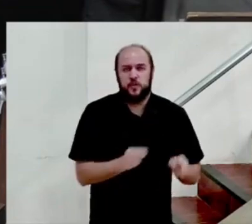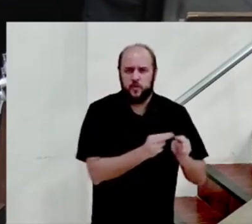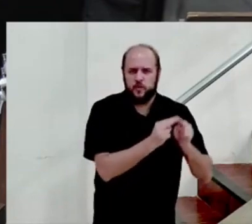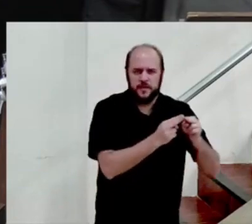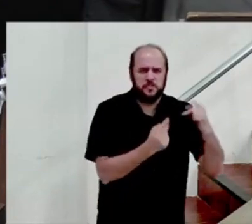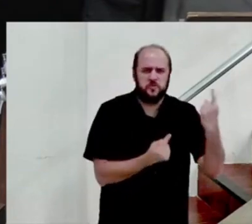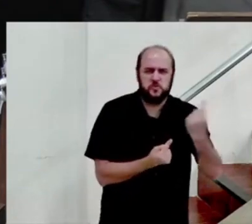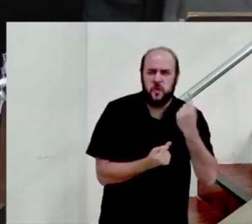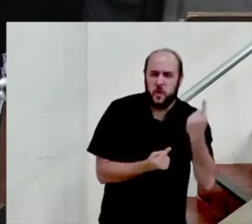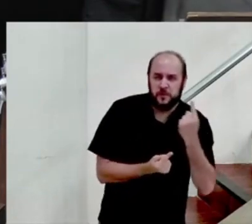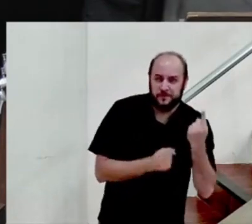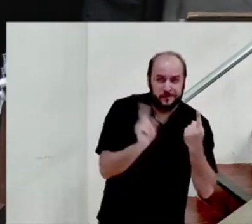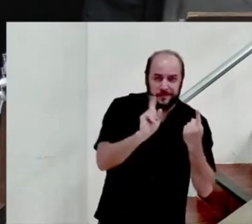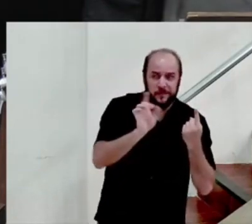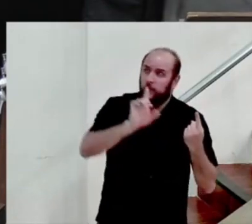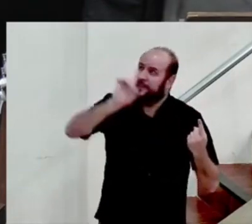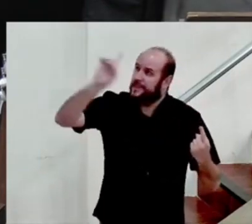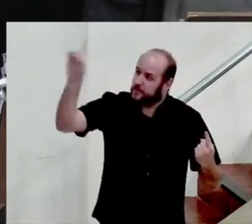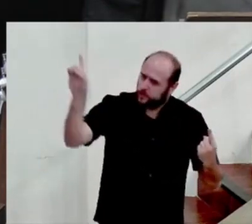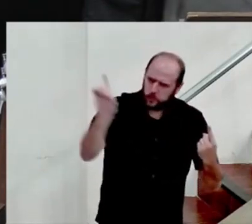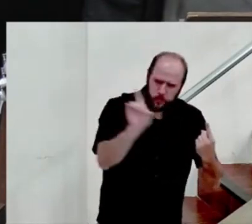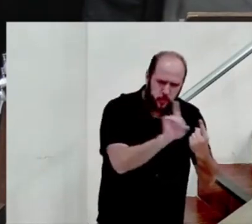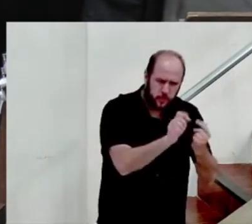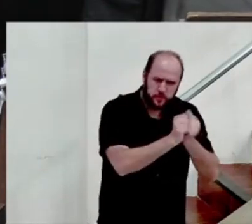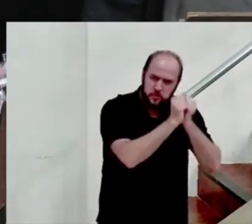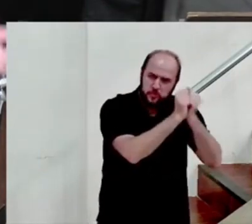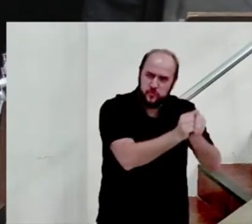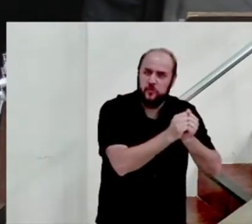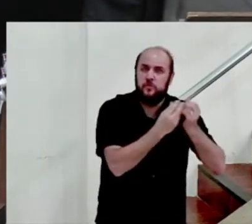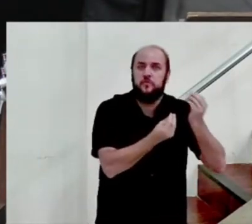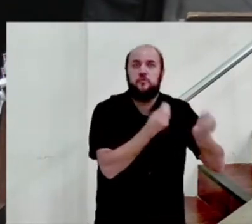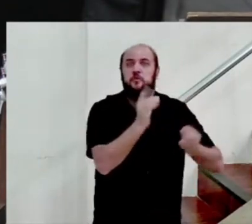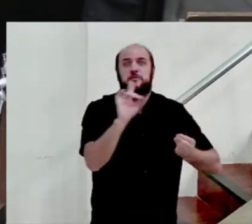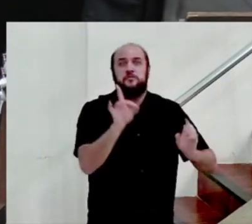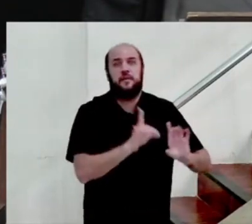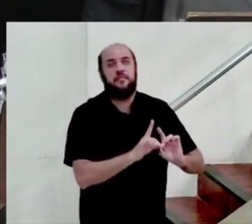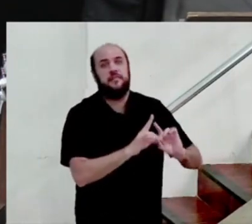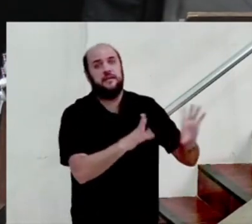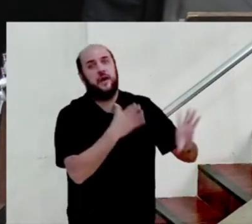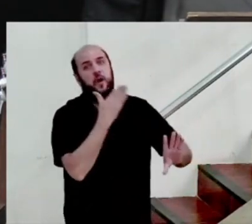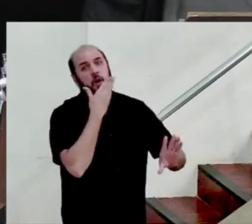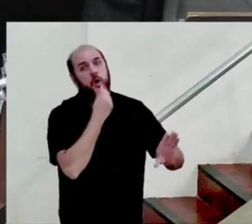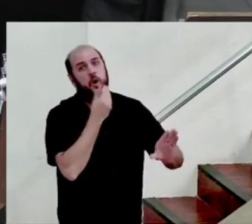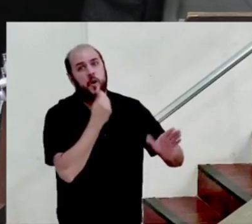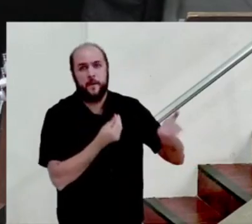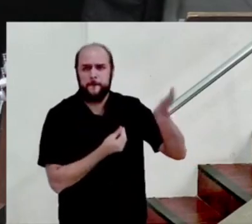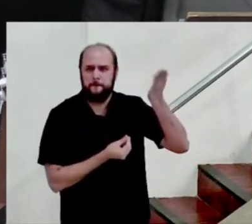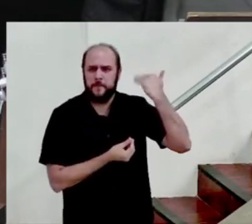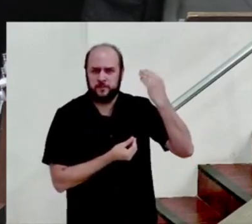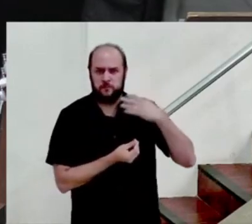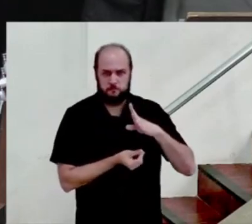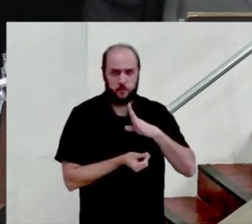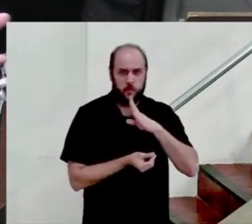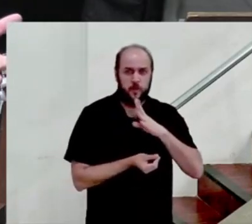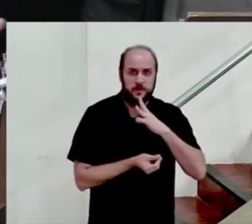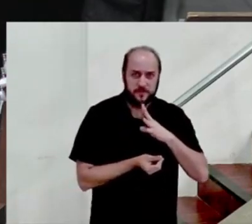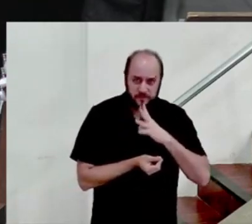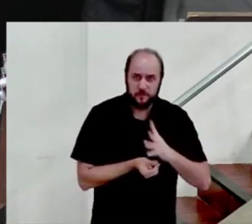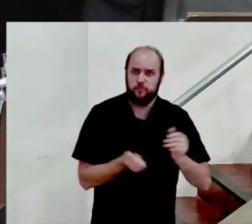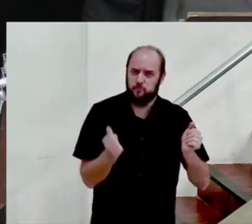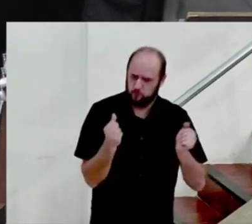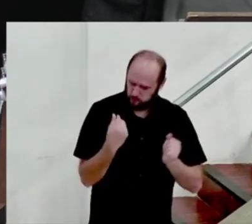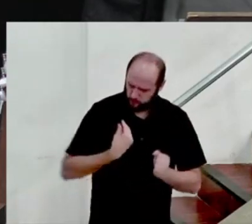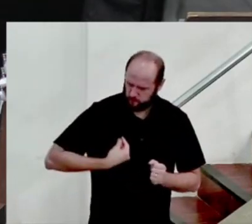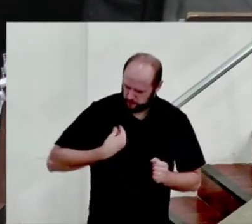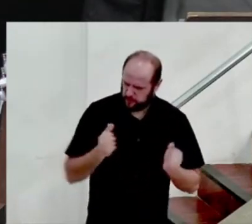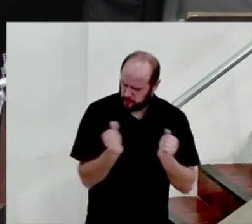família. Deus está com ele. Afinal, como Deus deixaria, um homem que antes foi reconhecido por andar com